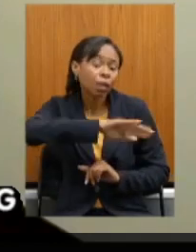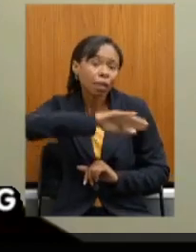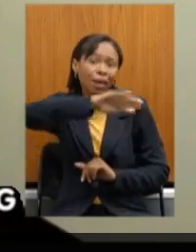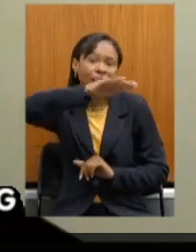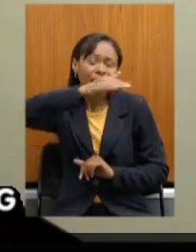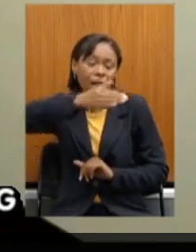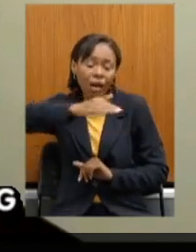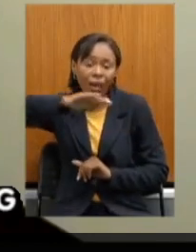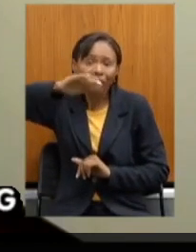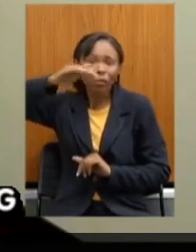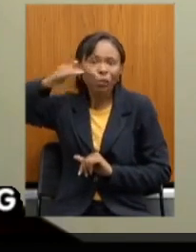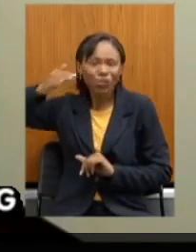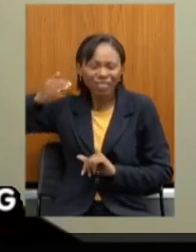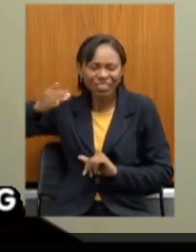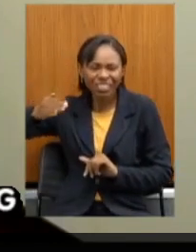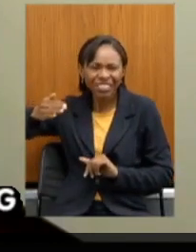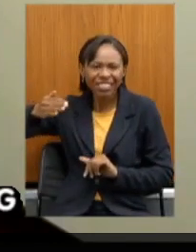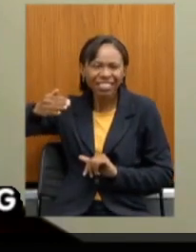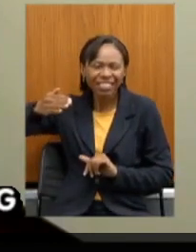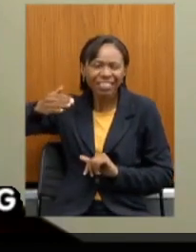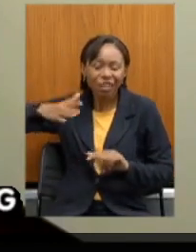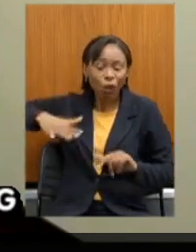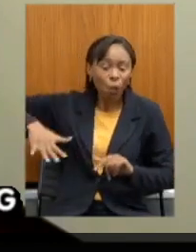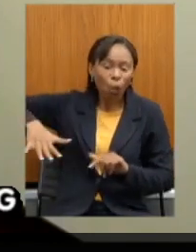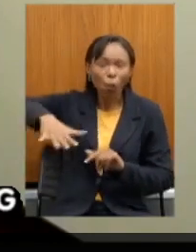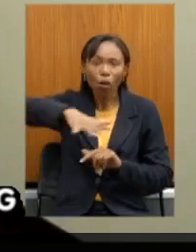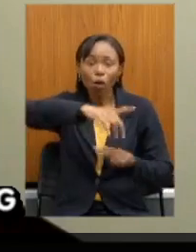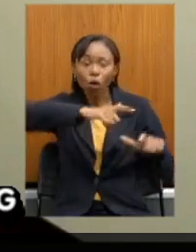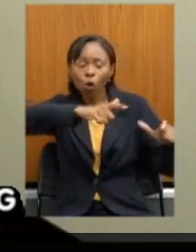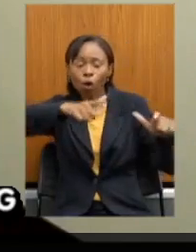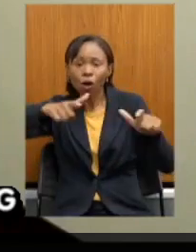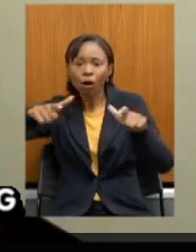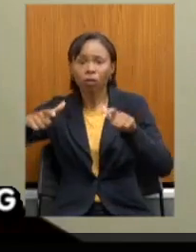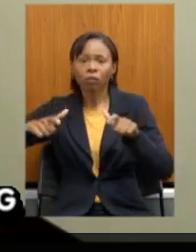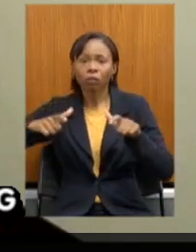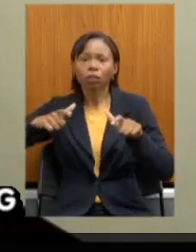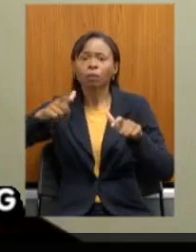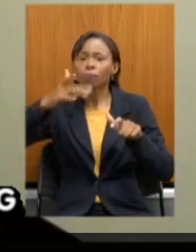realmente pensam no futuro com consciência e sabedoria.